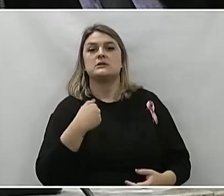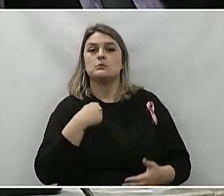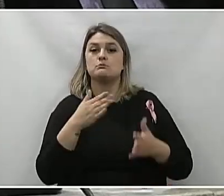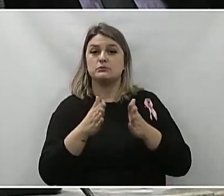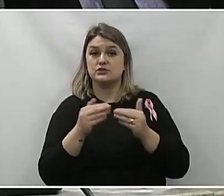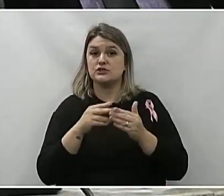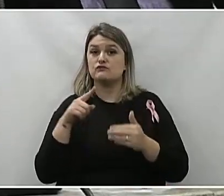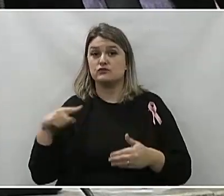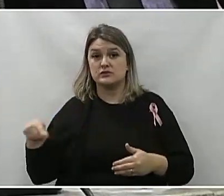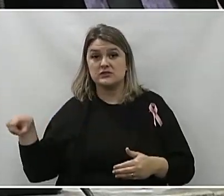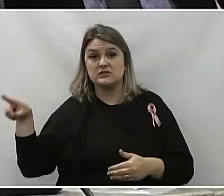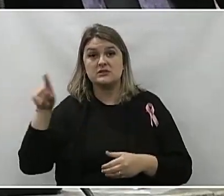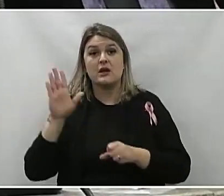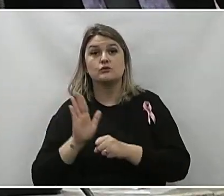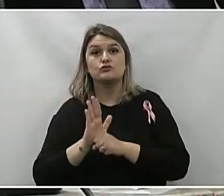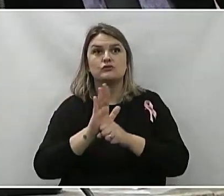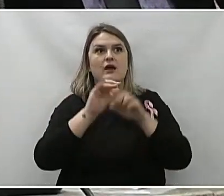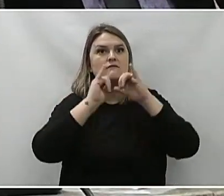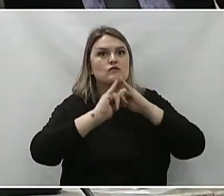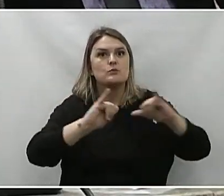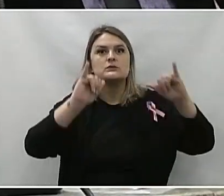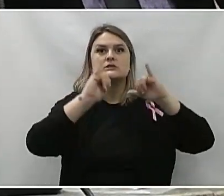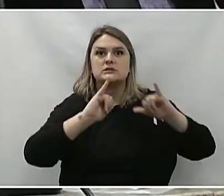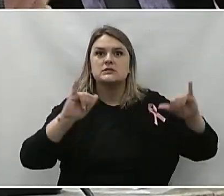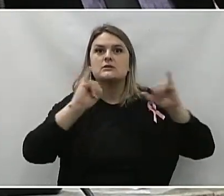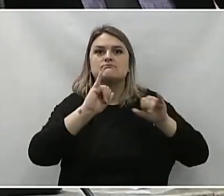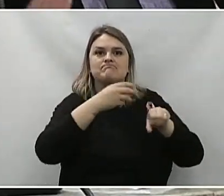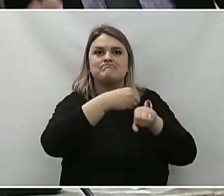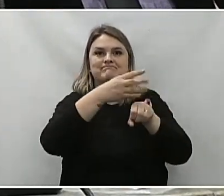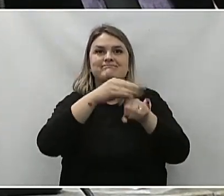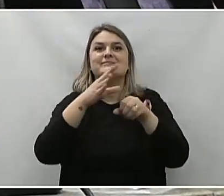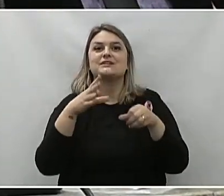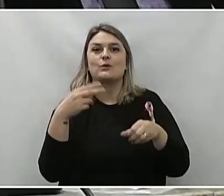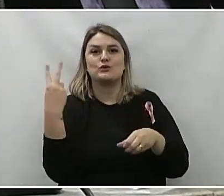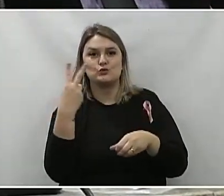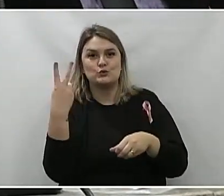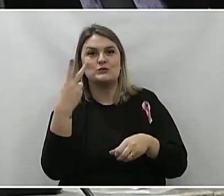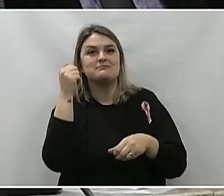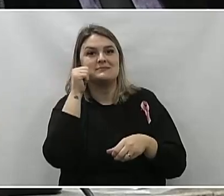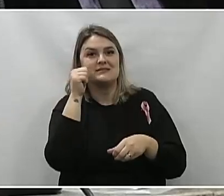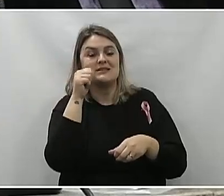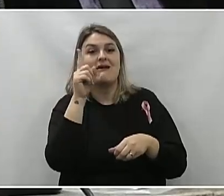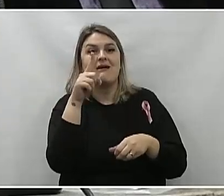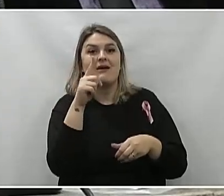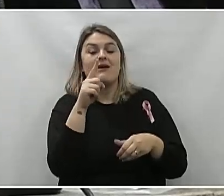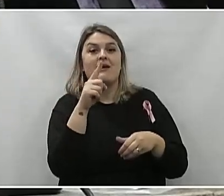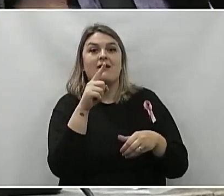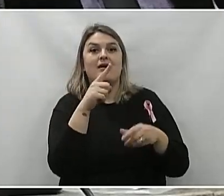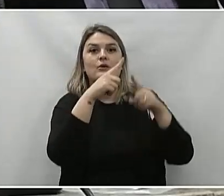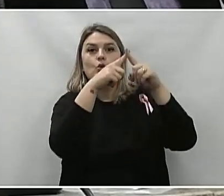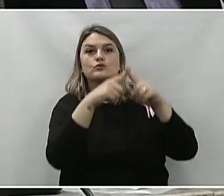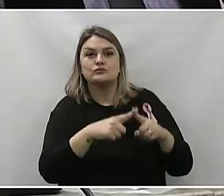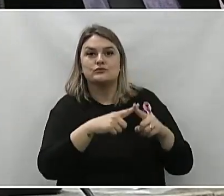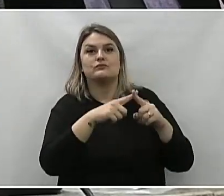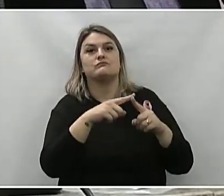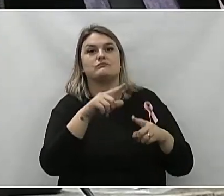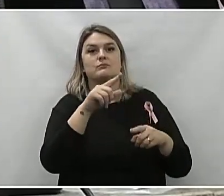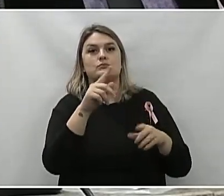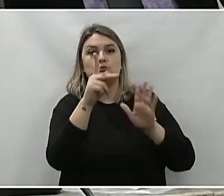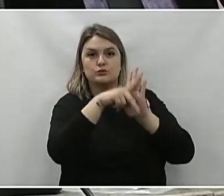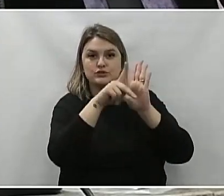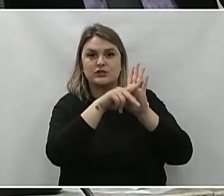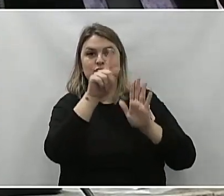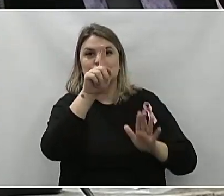eu peço ajuda de vocês para ajudarem a divulgar que a gente tem uma finalista né no projeto geração atitude